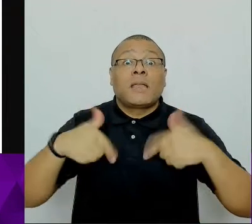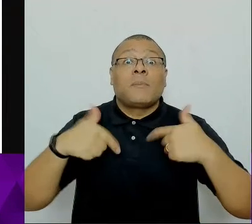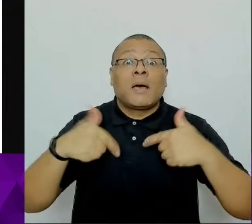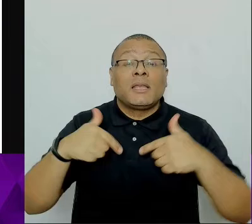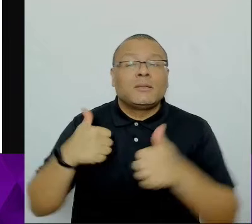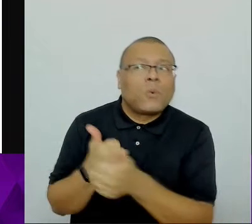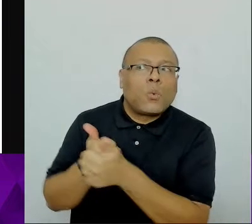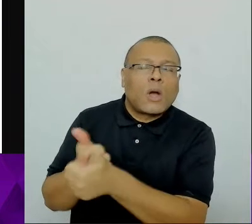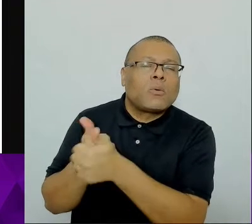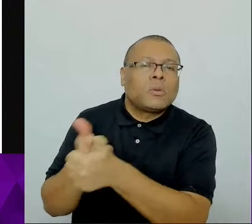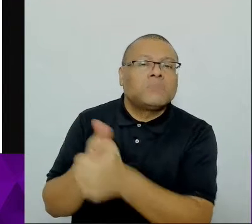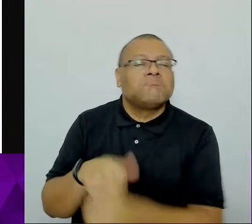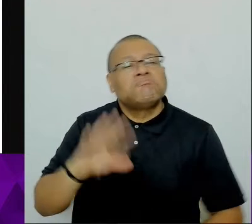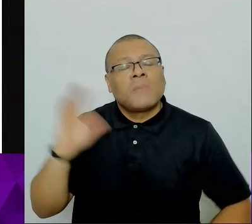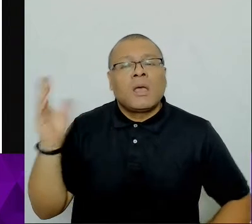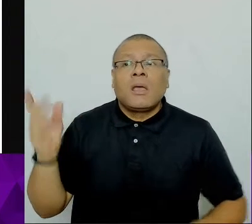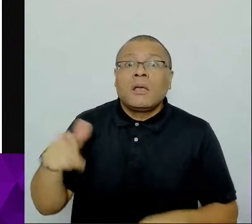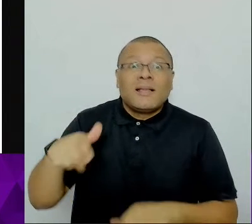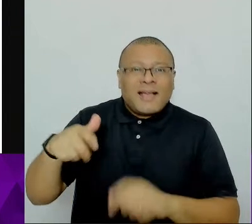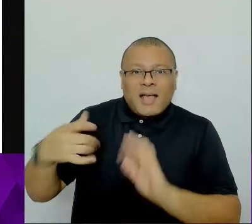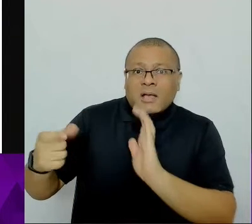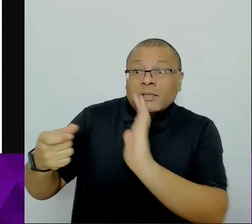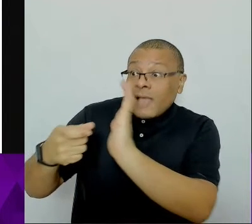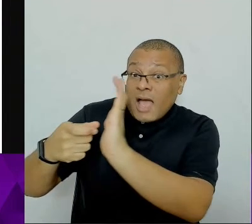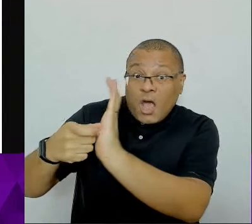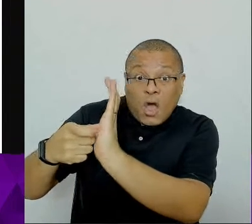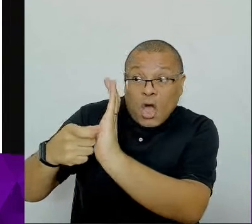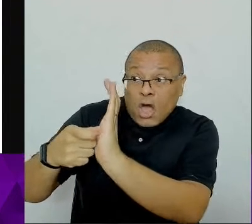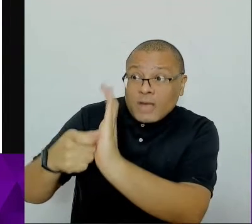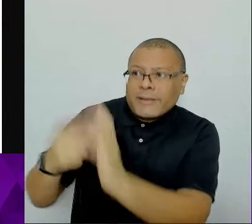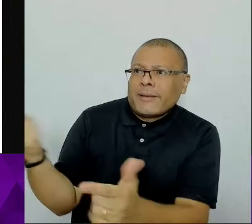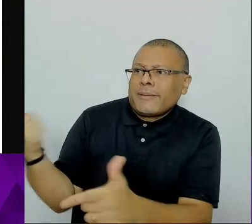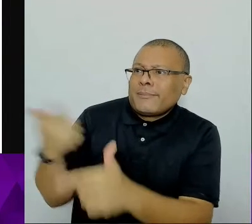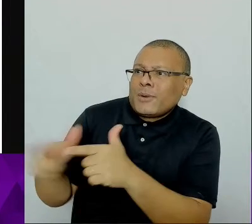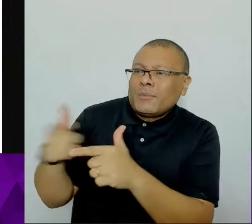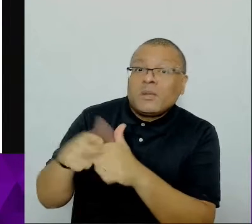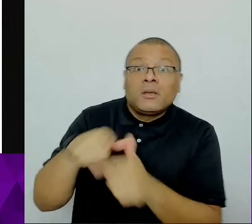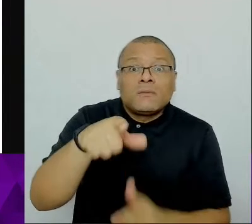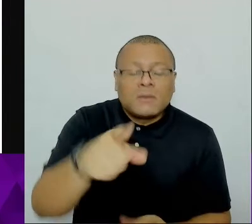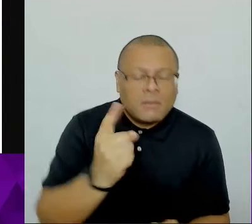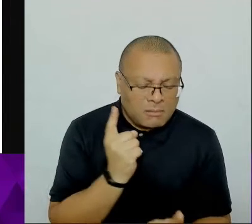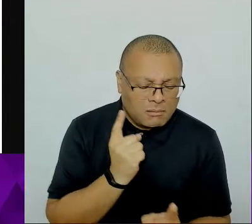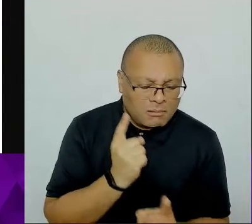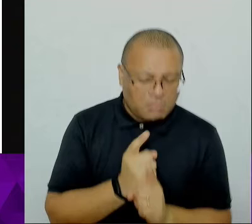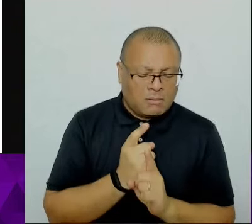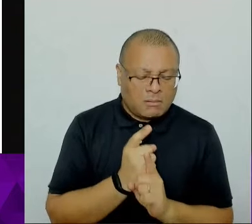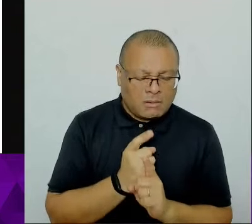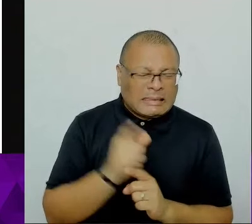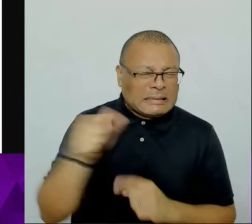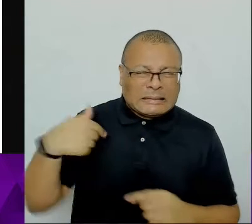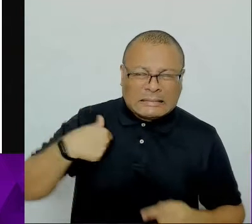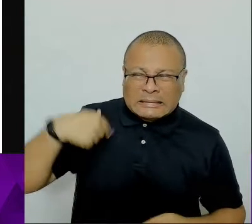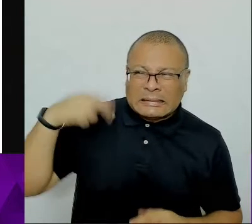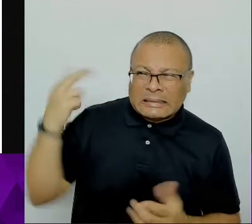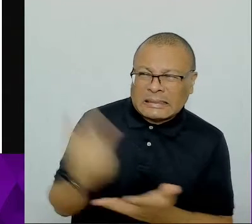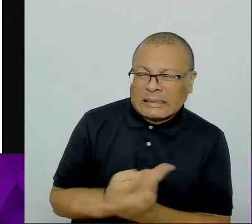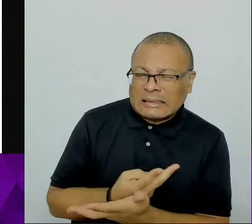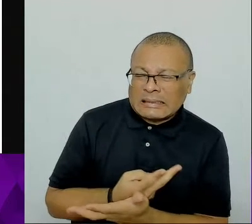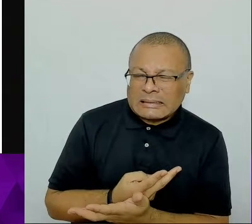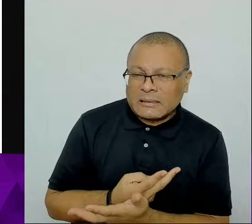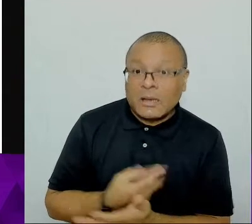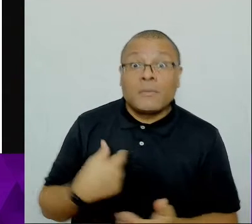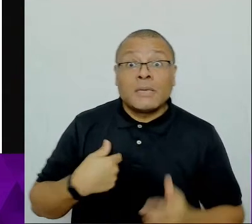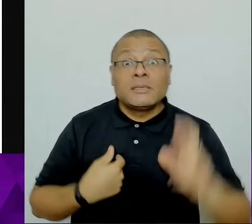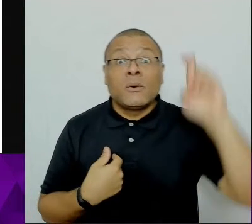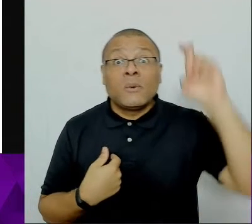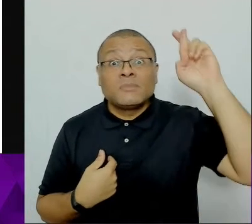deu lá um problema em produção e descobriu que o código era seu, você fez algo errado. Ou não, era o contrário, o código não era seu, mas você era a pessoa de plantão e